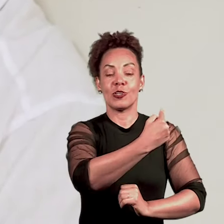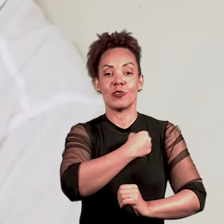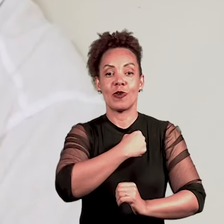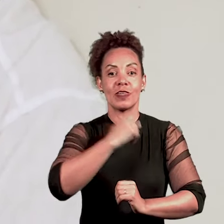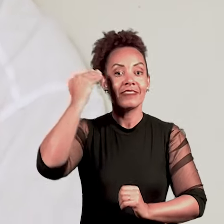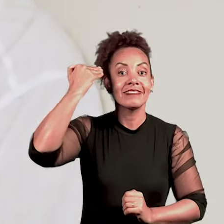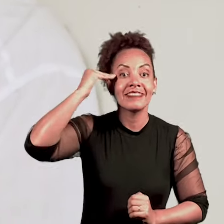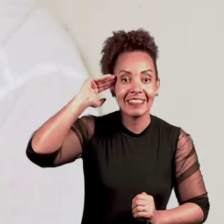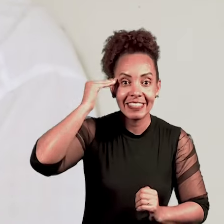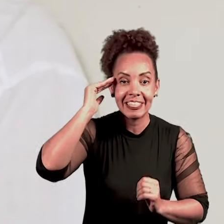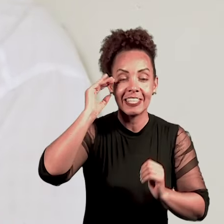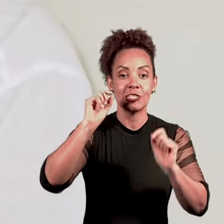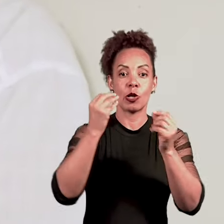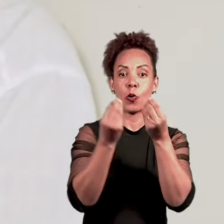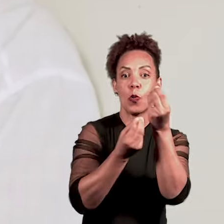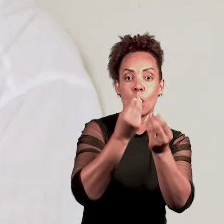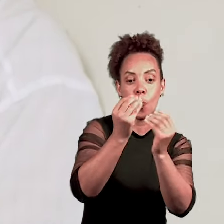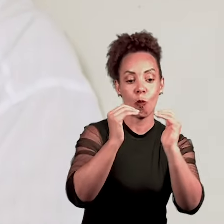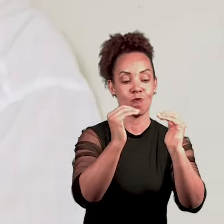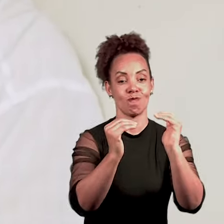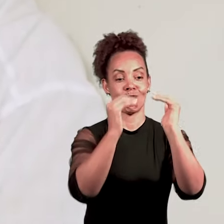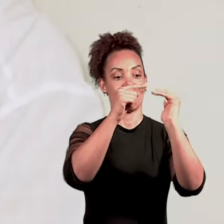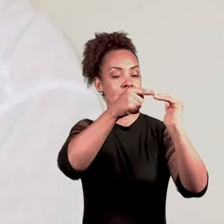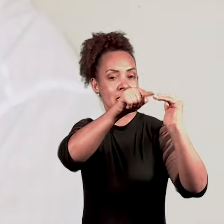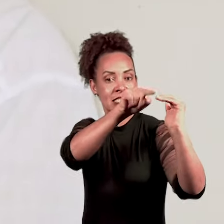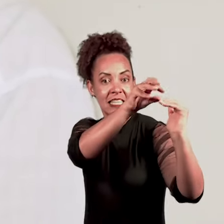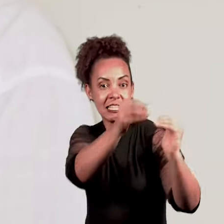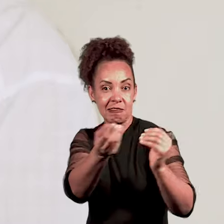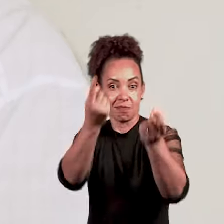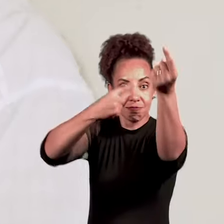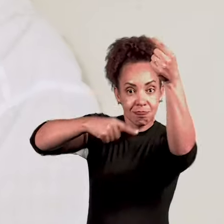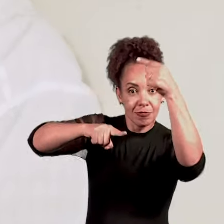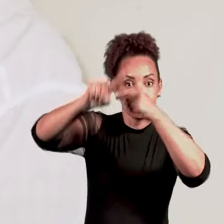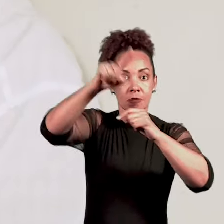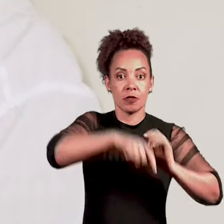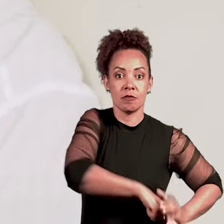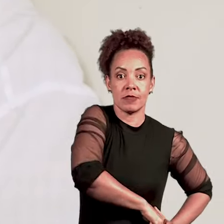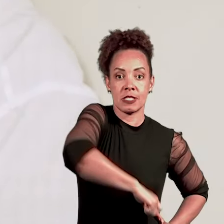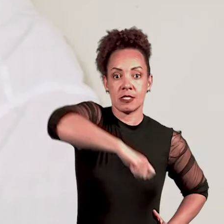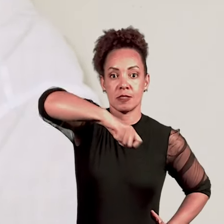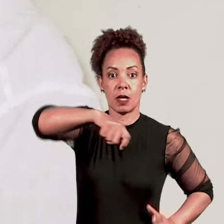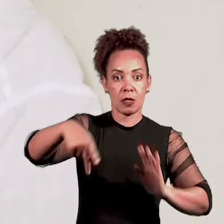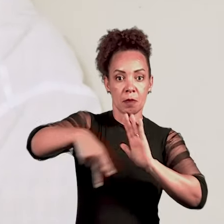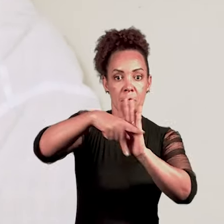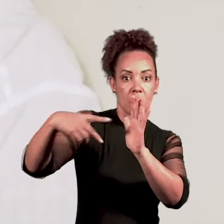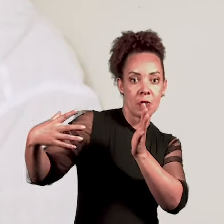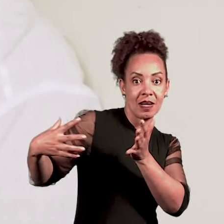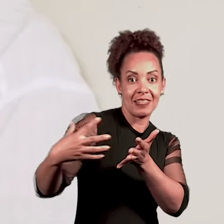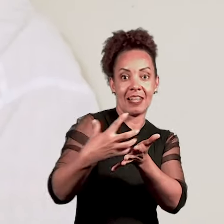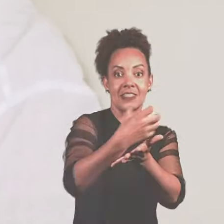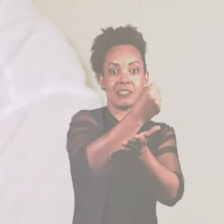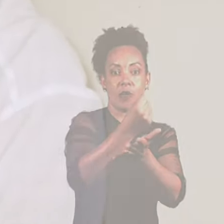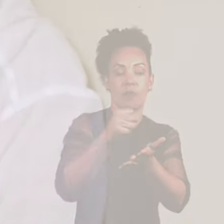a mola alavancadora, a espada de salvação para a nossa